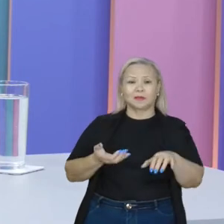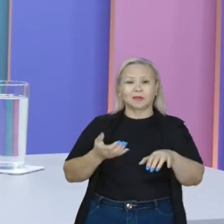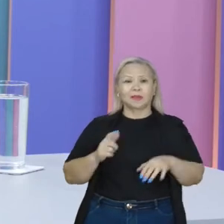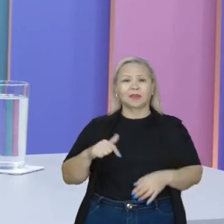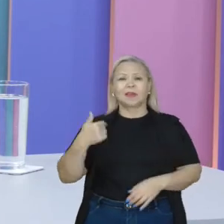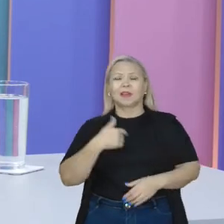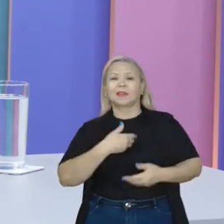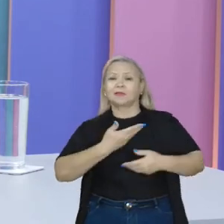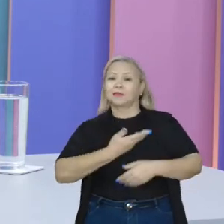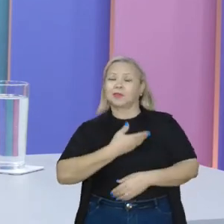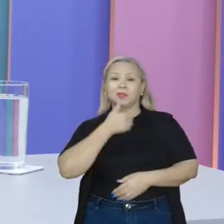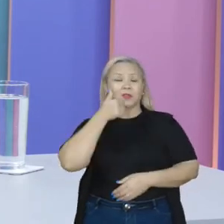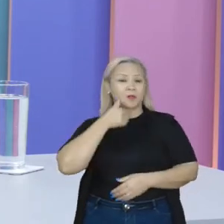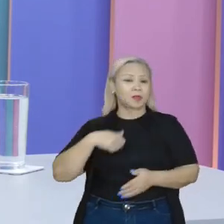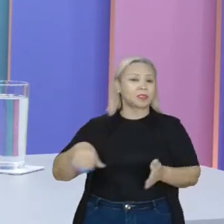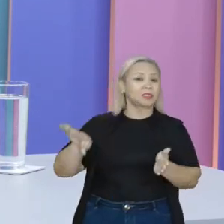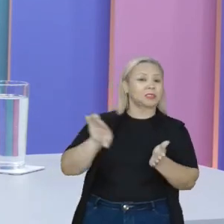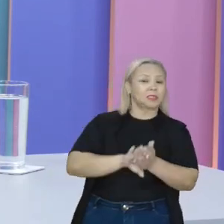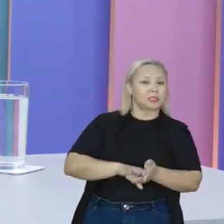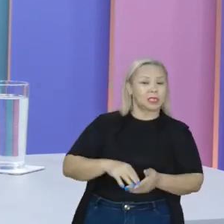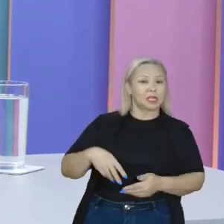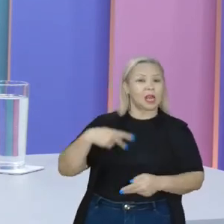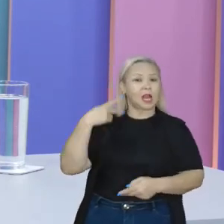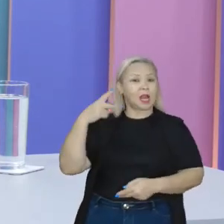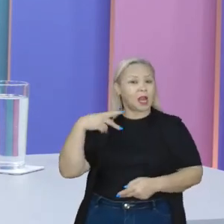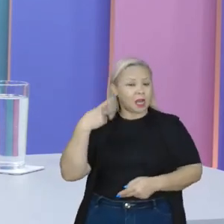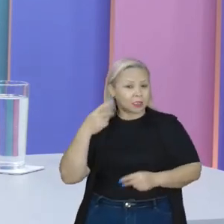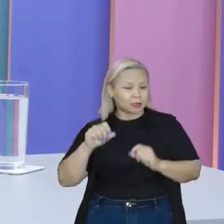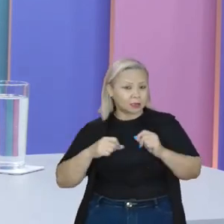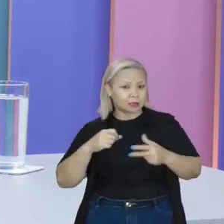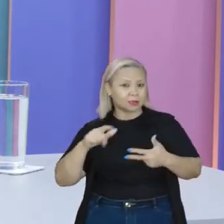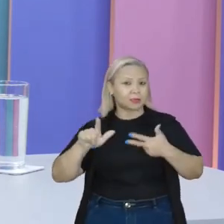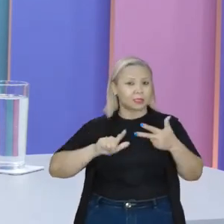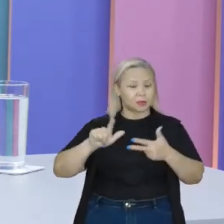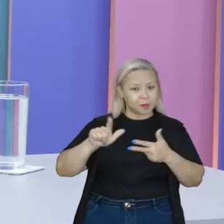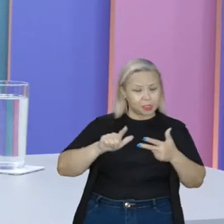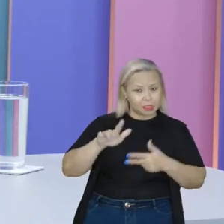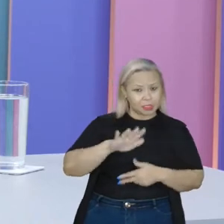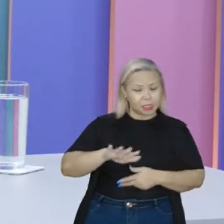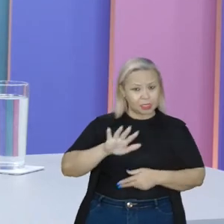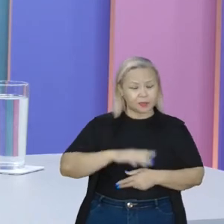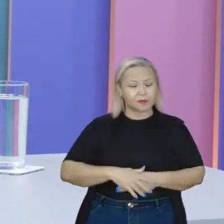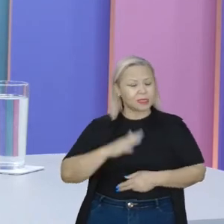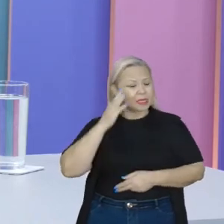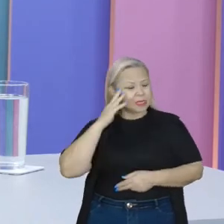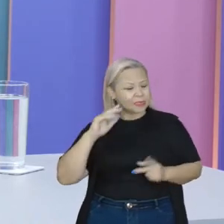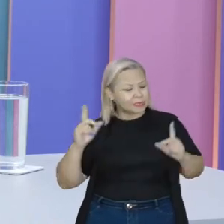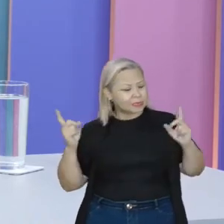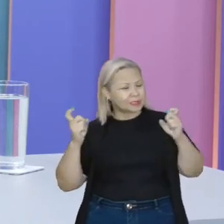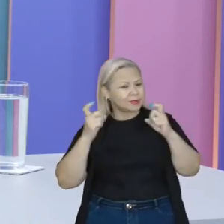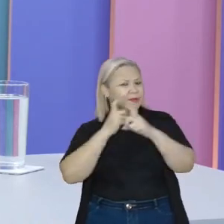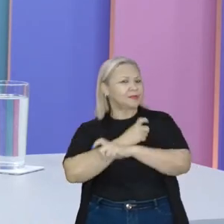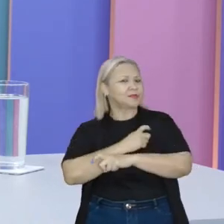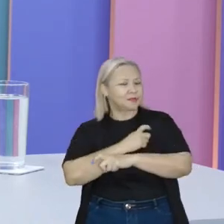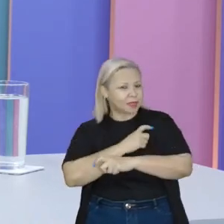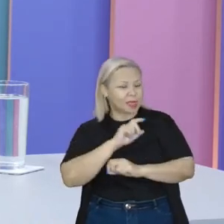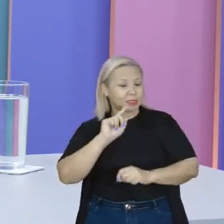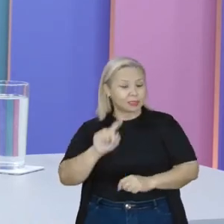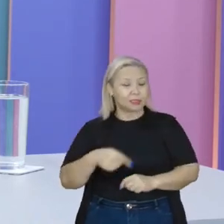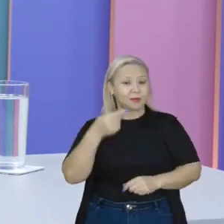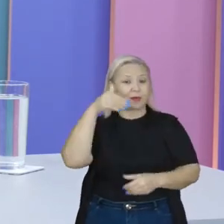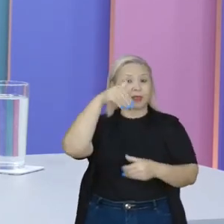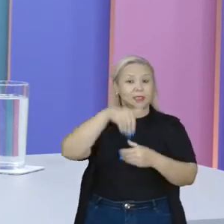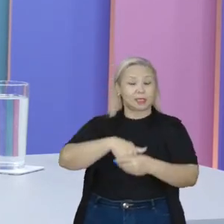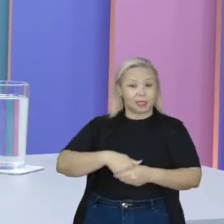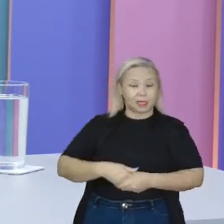nossas companheiras que chegaram nas assembleias legislativas, nas câmaras de vereadores, sabe da dificuldade que foi, e depois eleitas